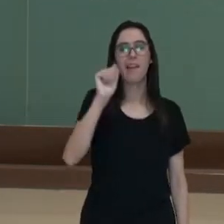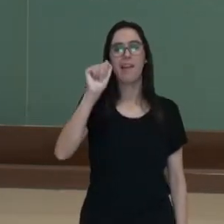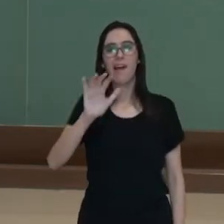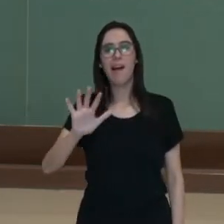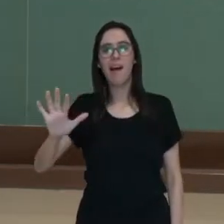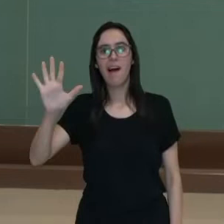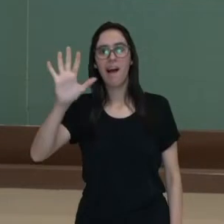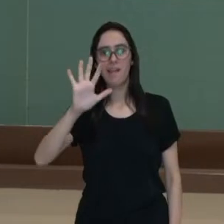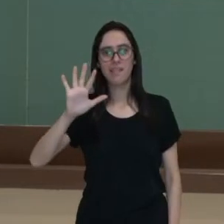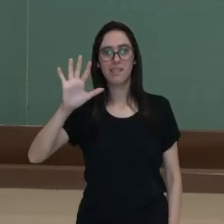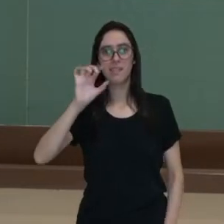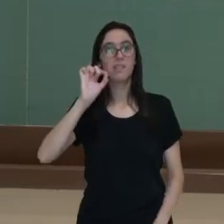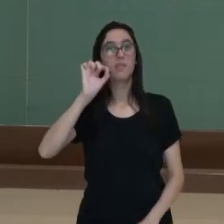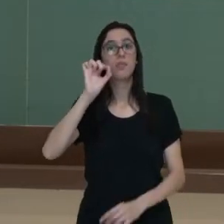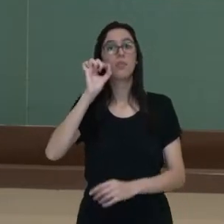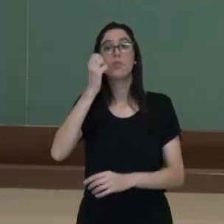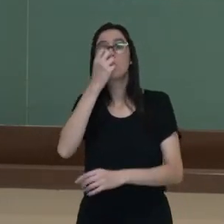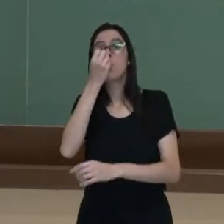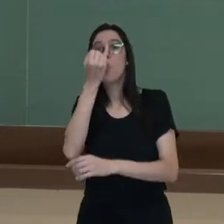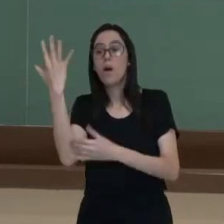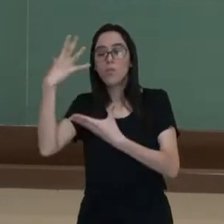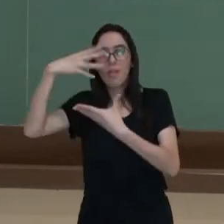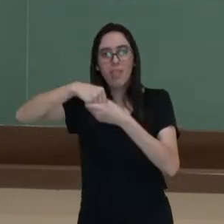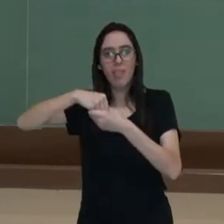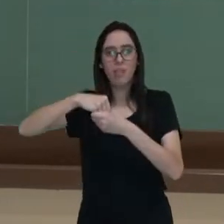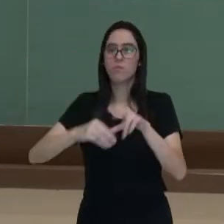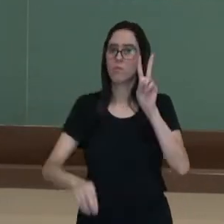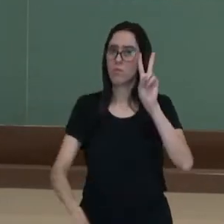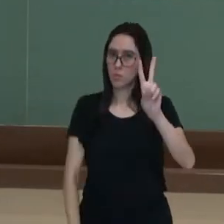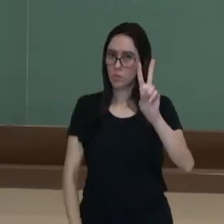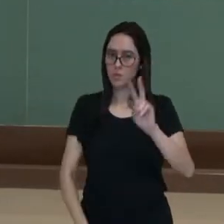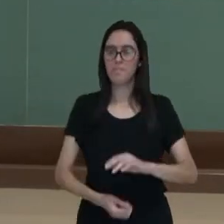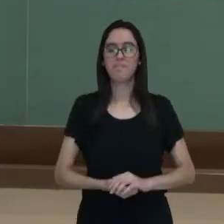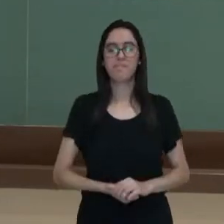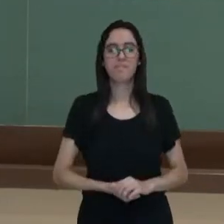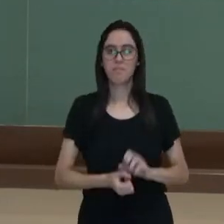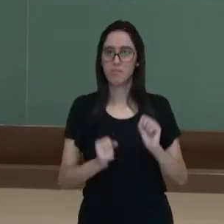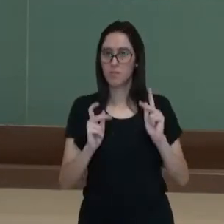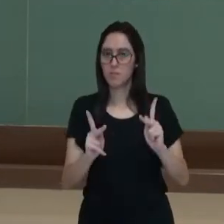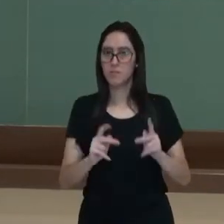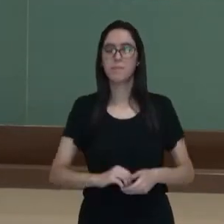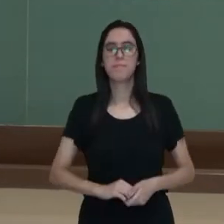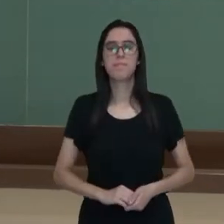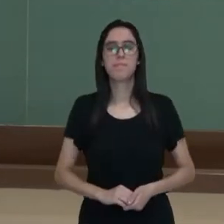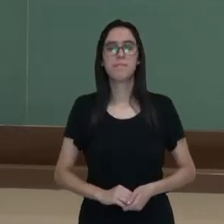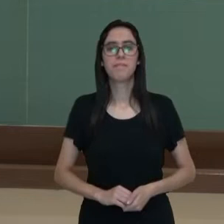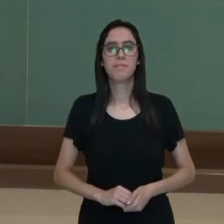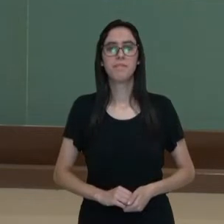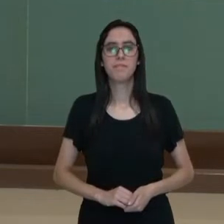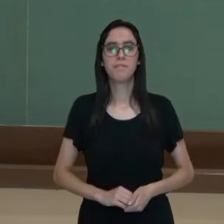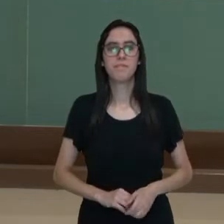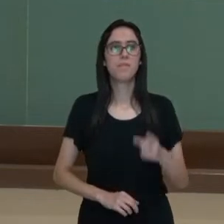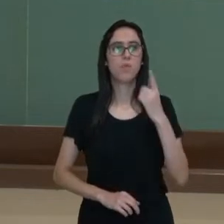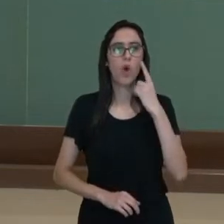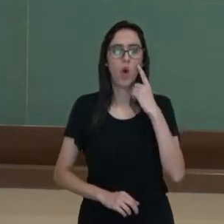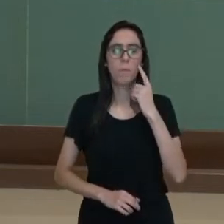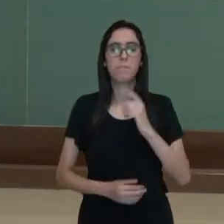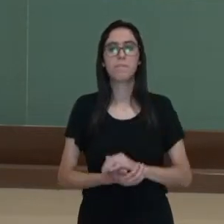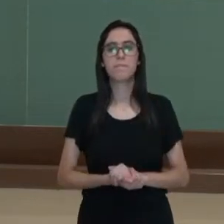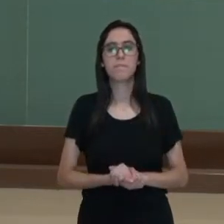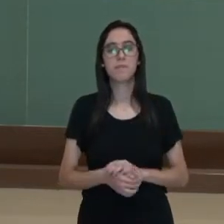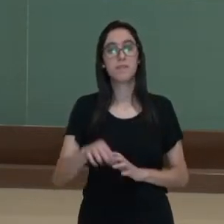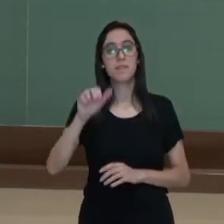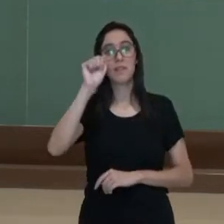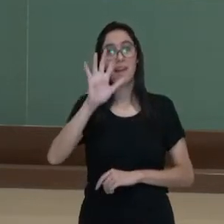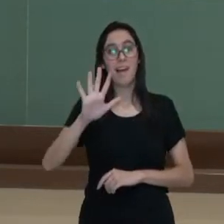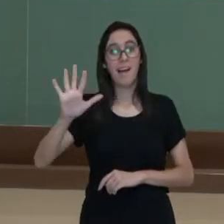quanto cabe dentro. Então possui 2 unidades. Ok por enquanto? Olha lá. A área de